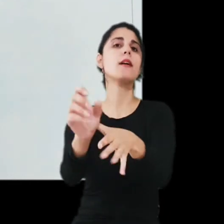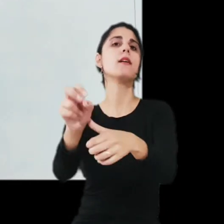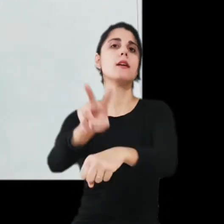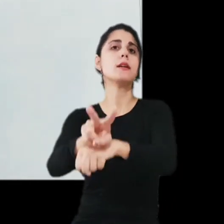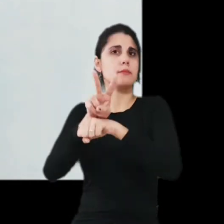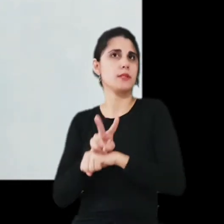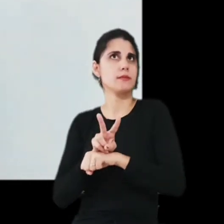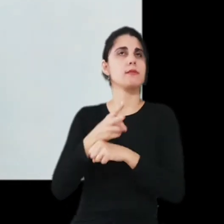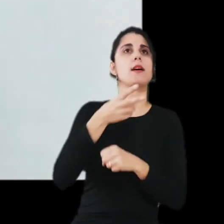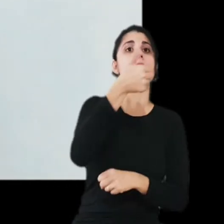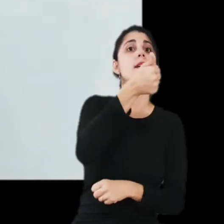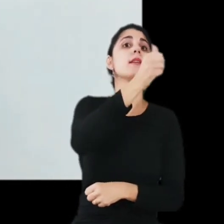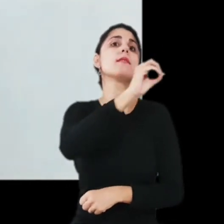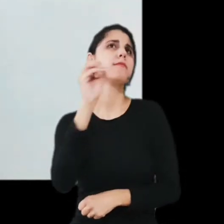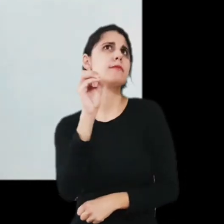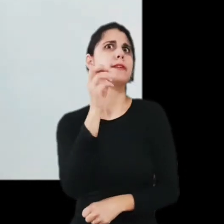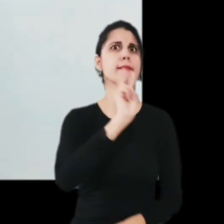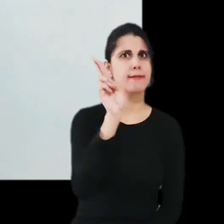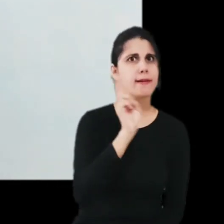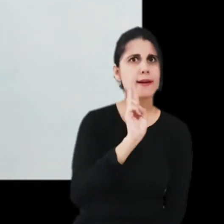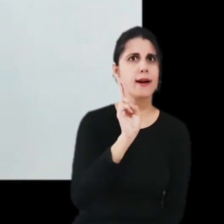R$100 a